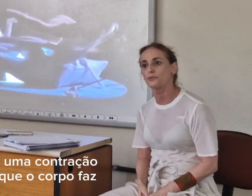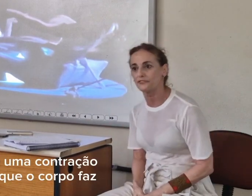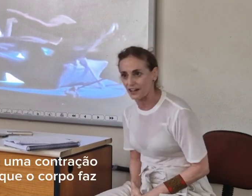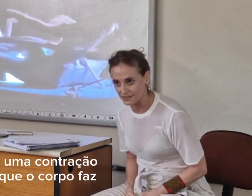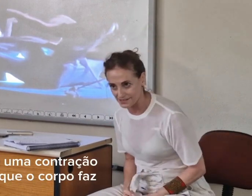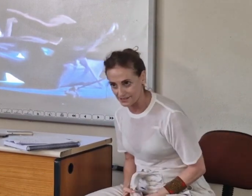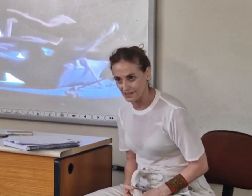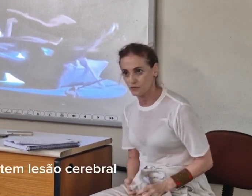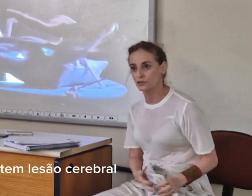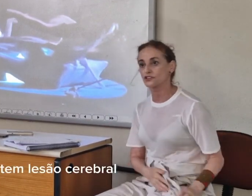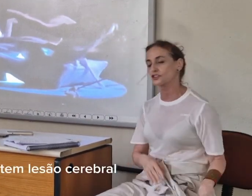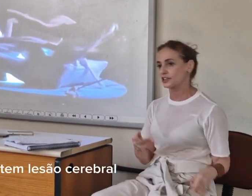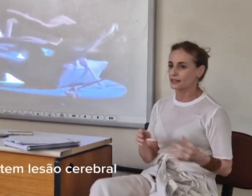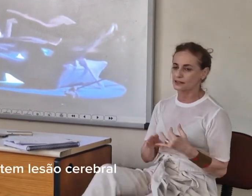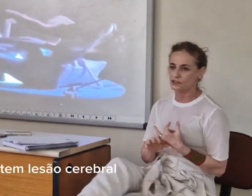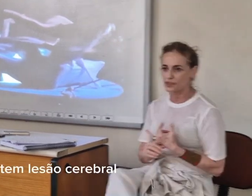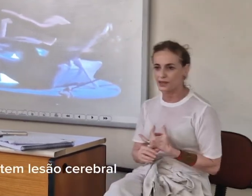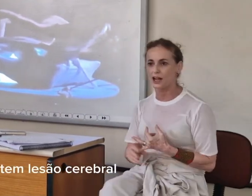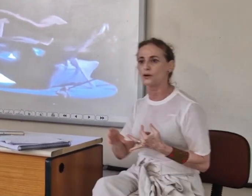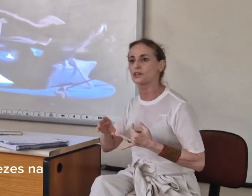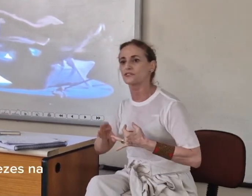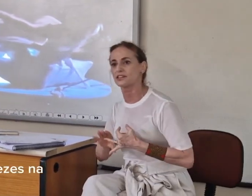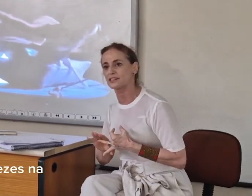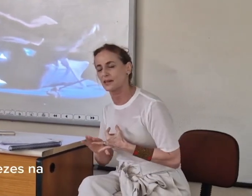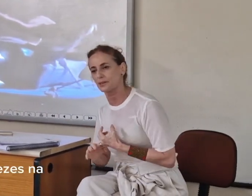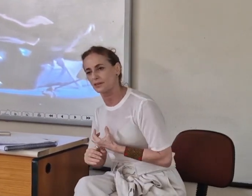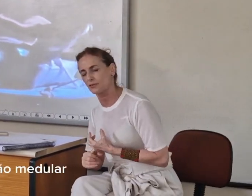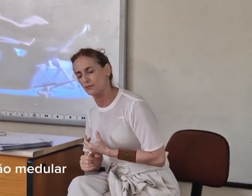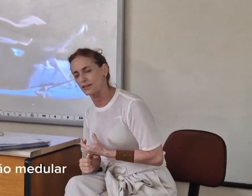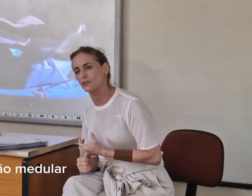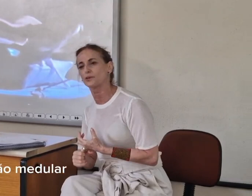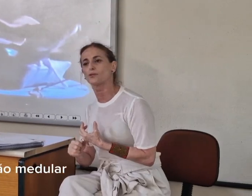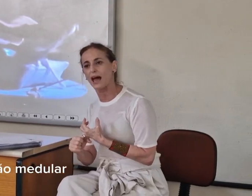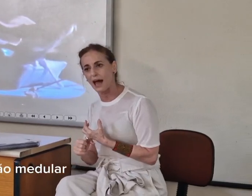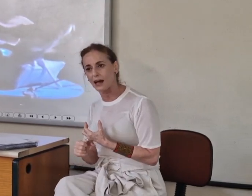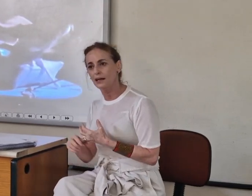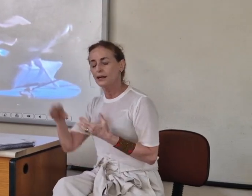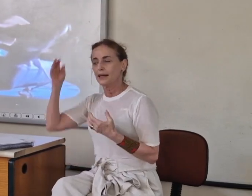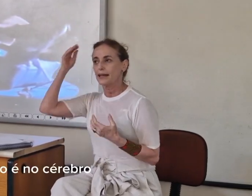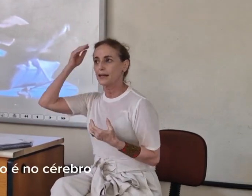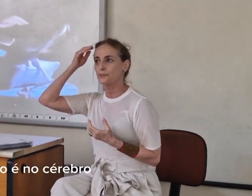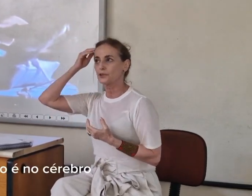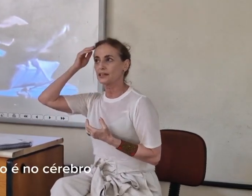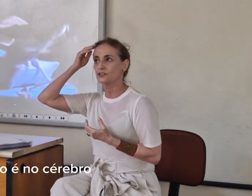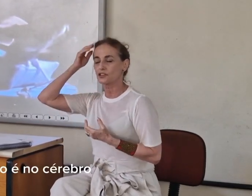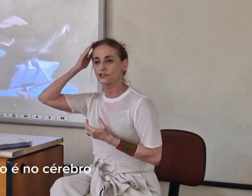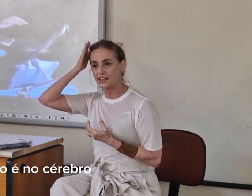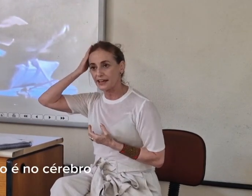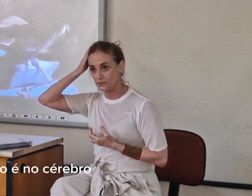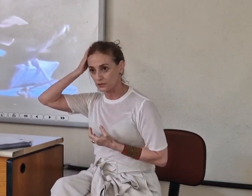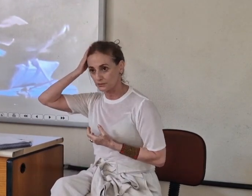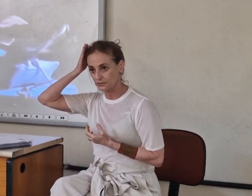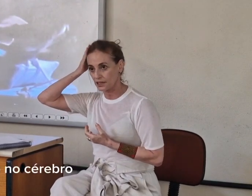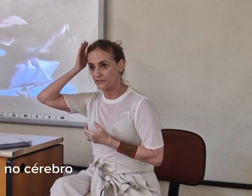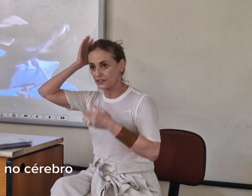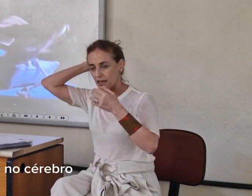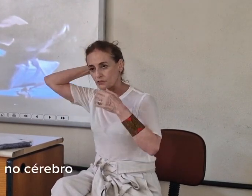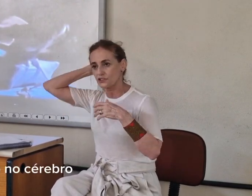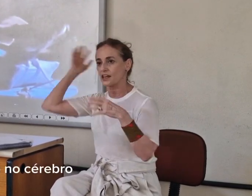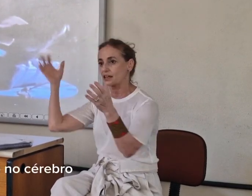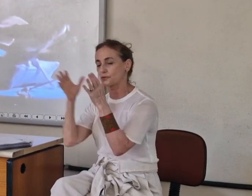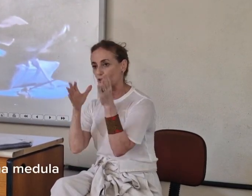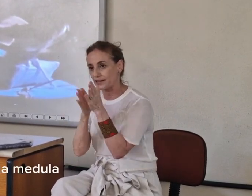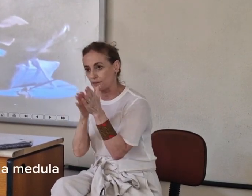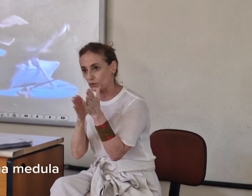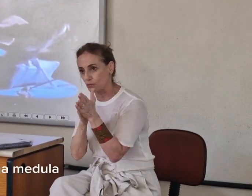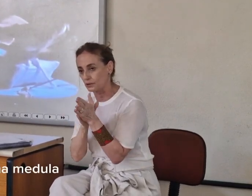que o corpo faz. Quando a gente tem lesão cerebral, às vezes na lesão medular, é porque isso é no cérebro. É afetado